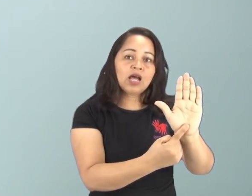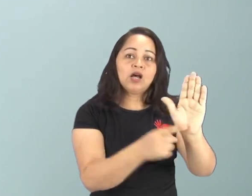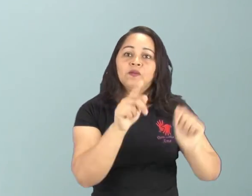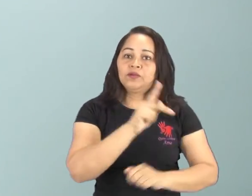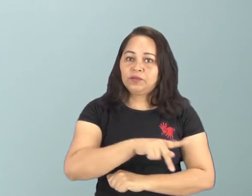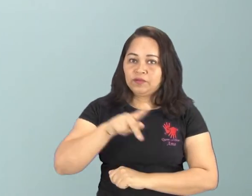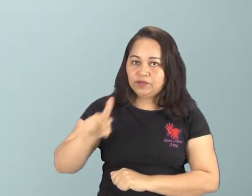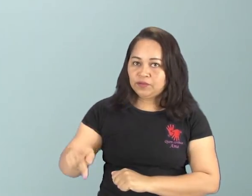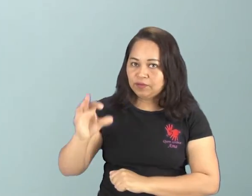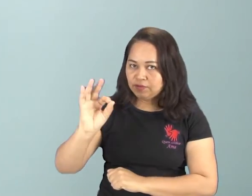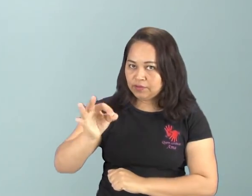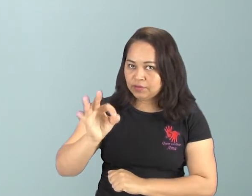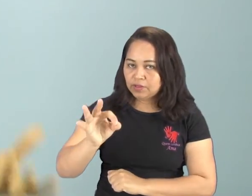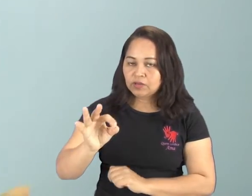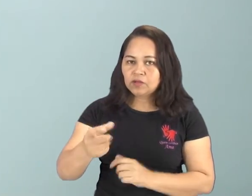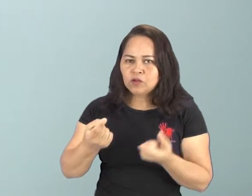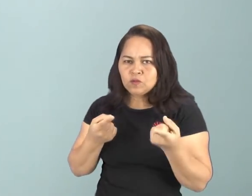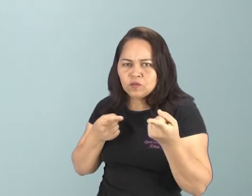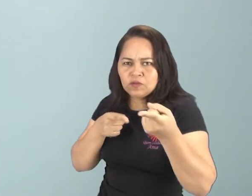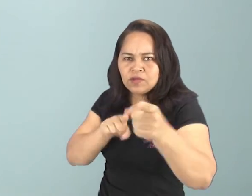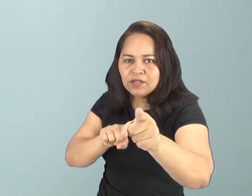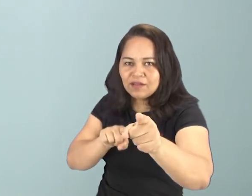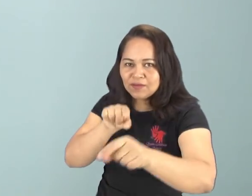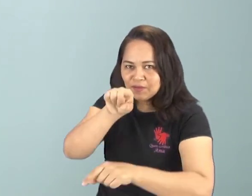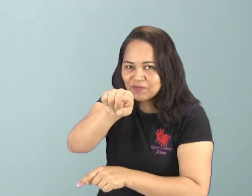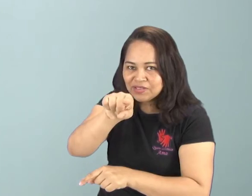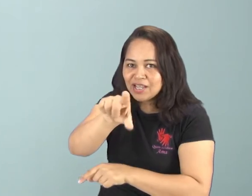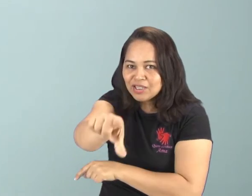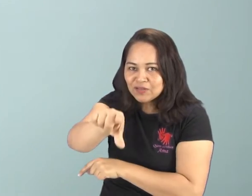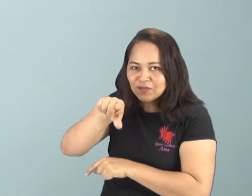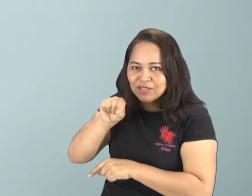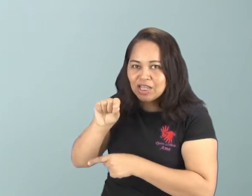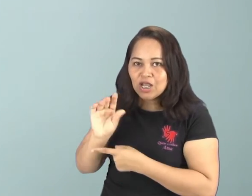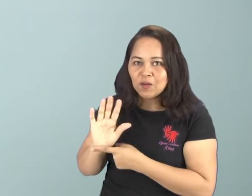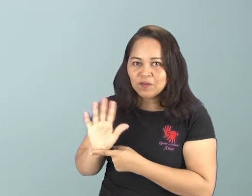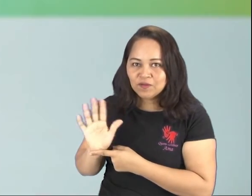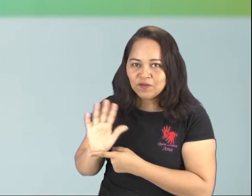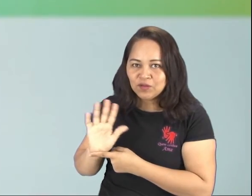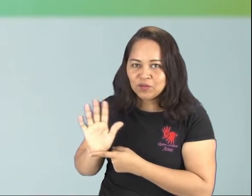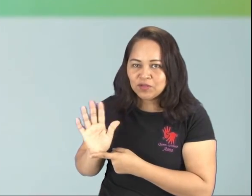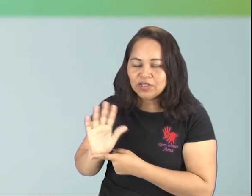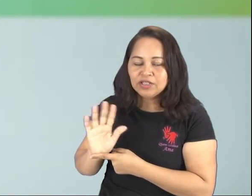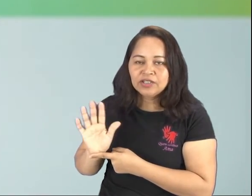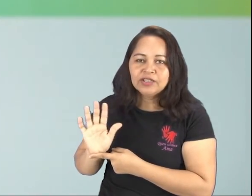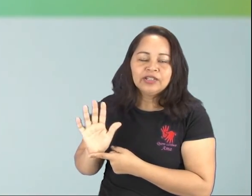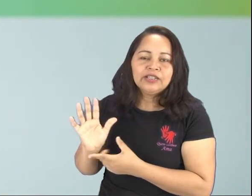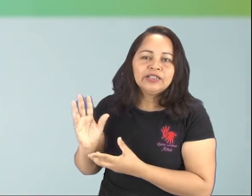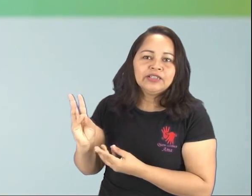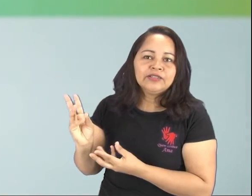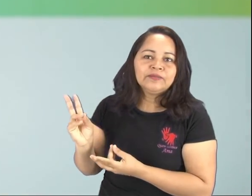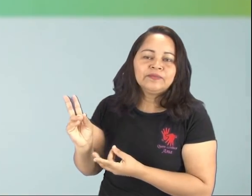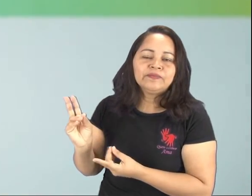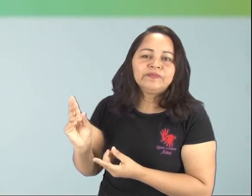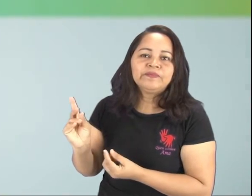o professor, certo? E o desafio é você também escolher um filme